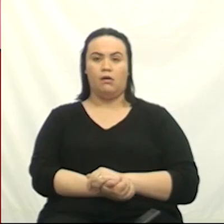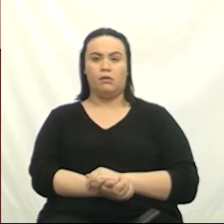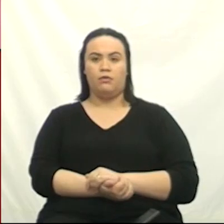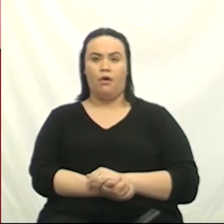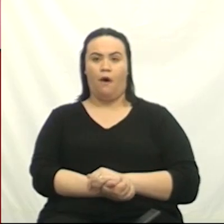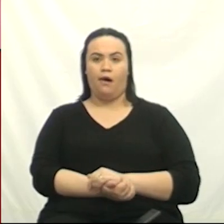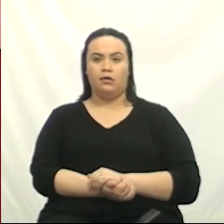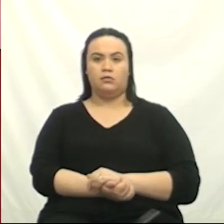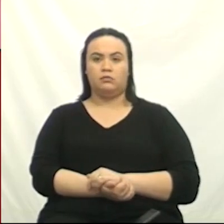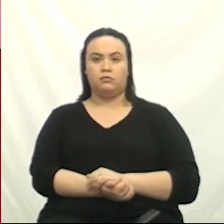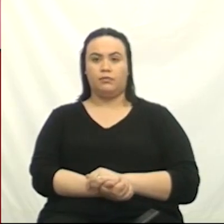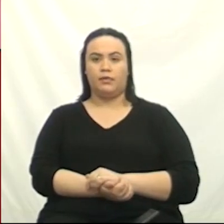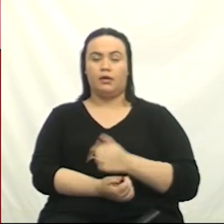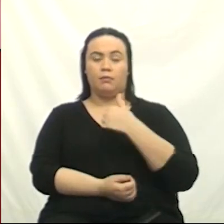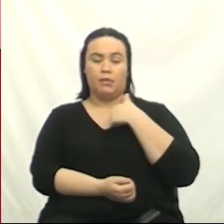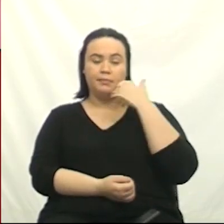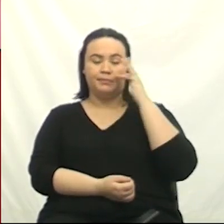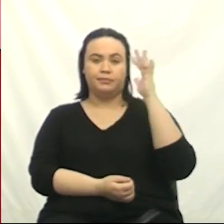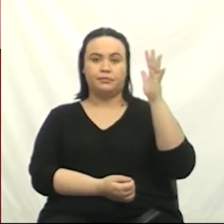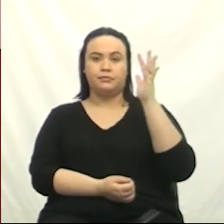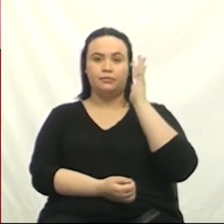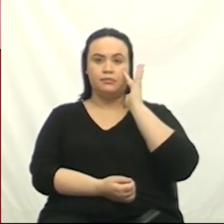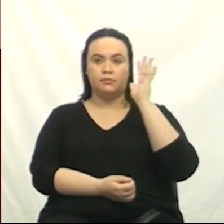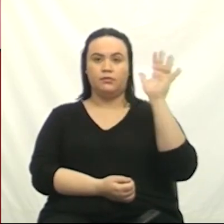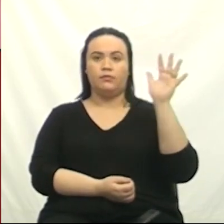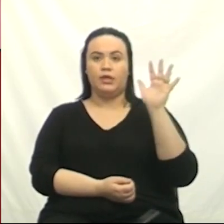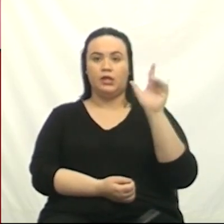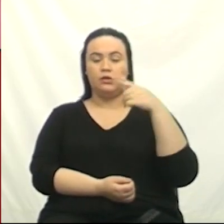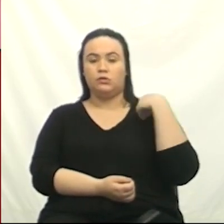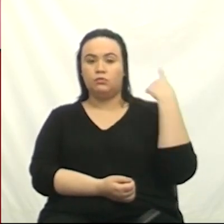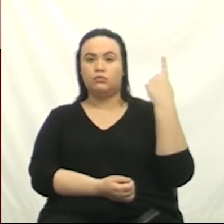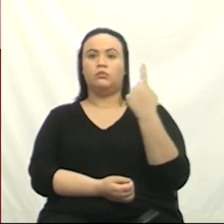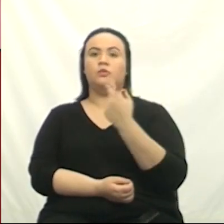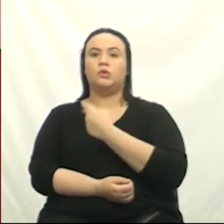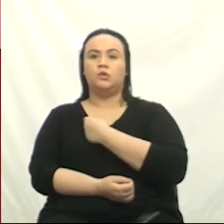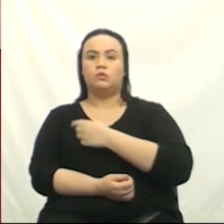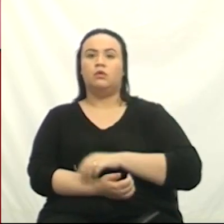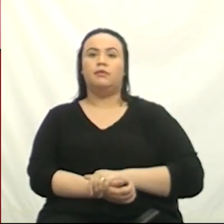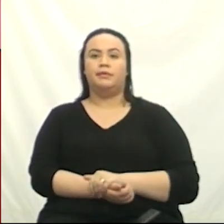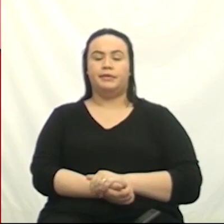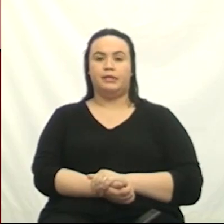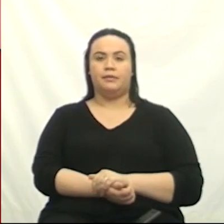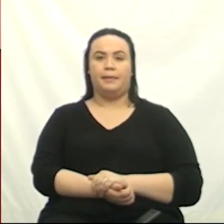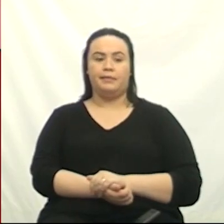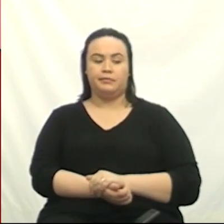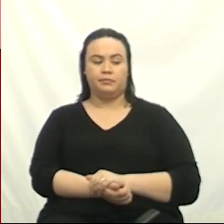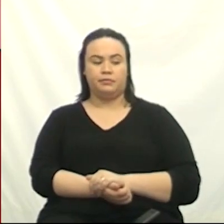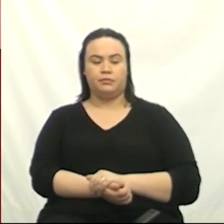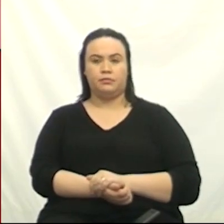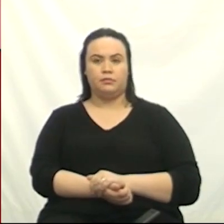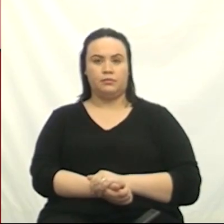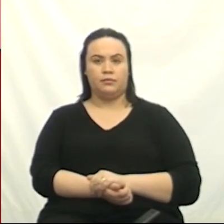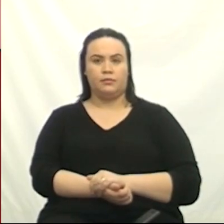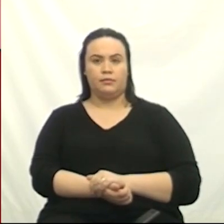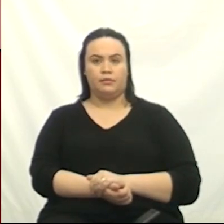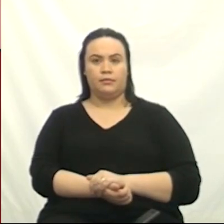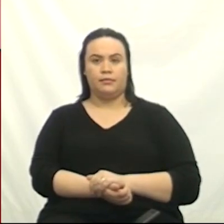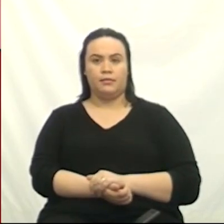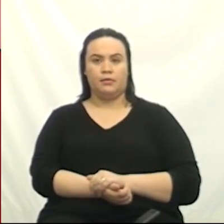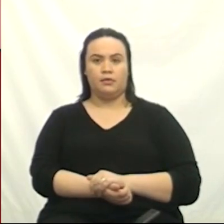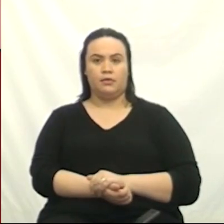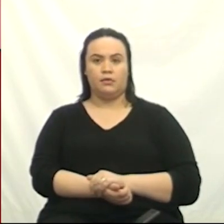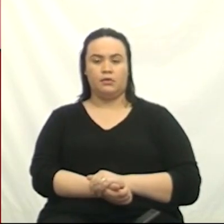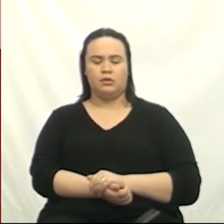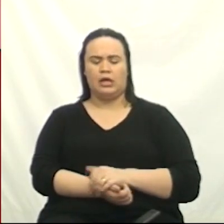esse é o meu pensamento vereadores que nós tenhamos área industrial às vezes posso dizer de forma